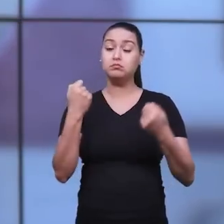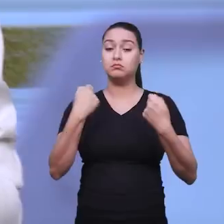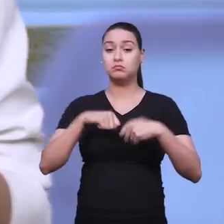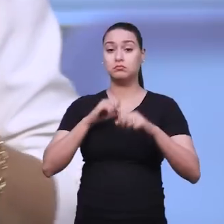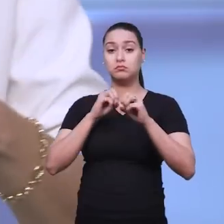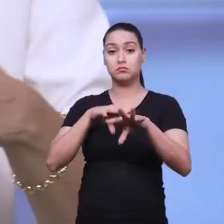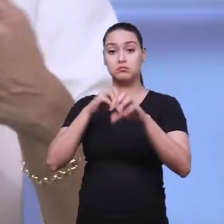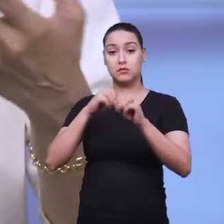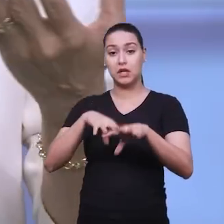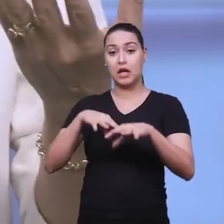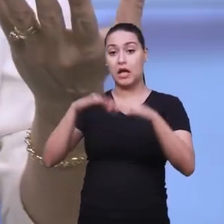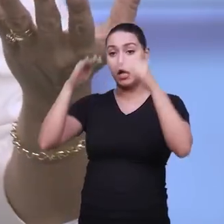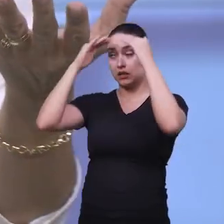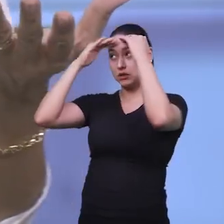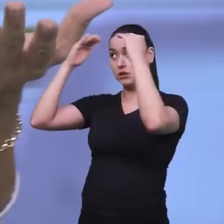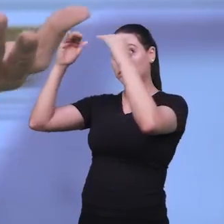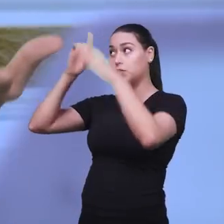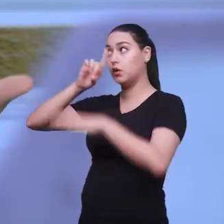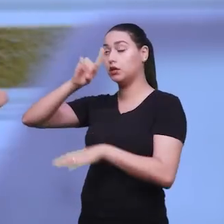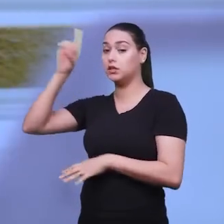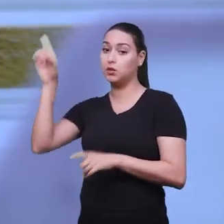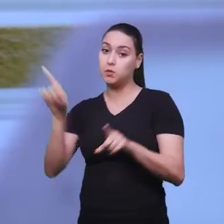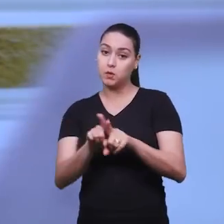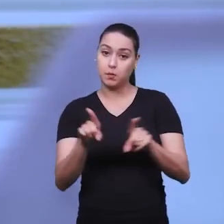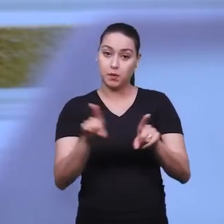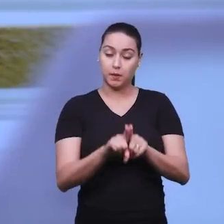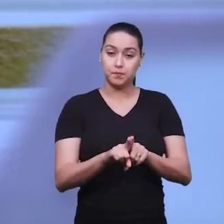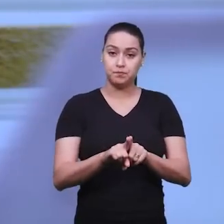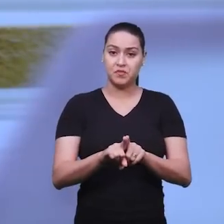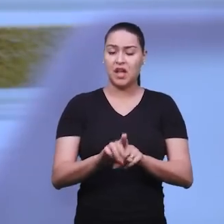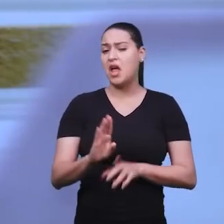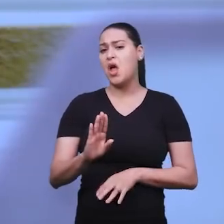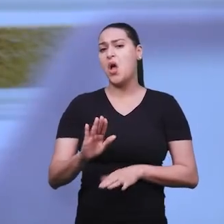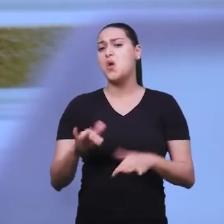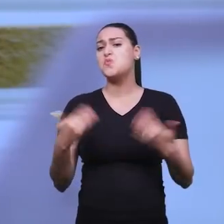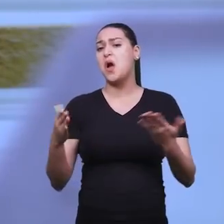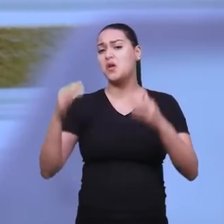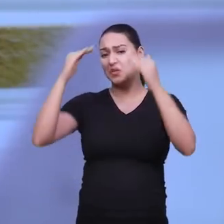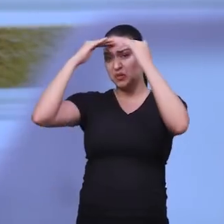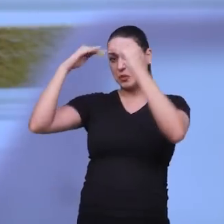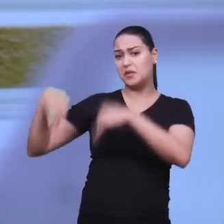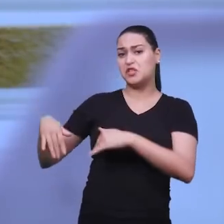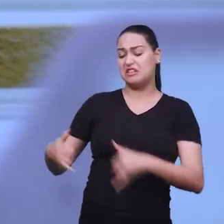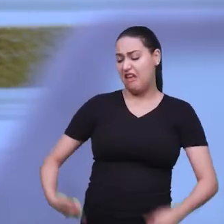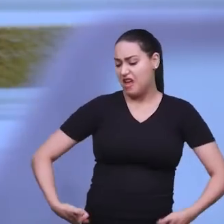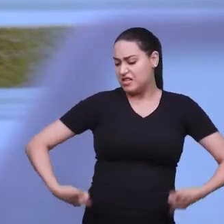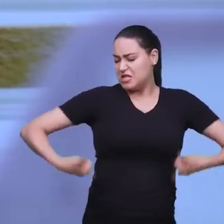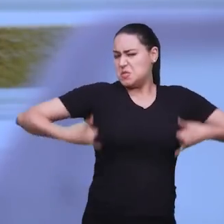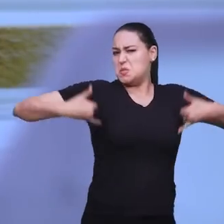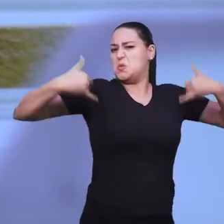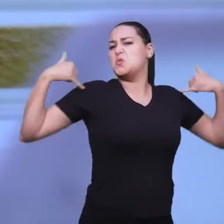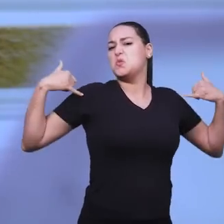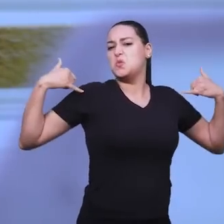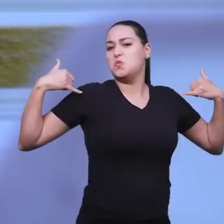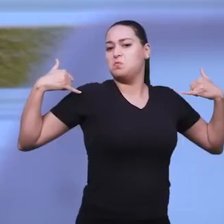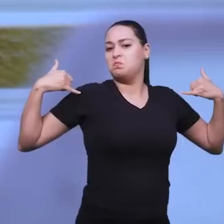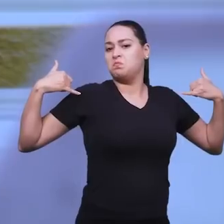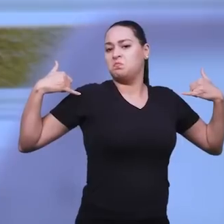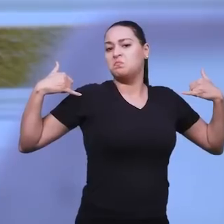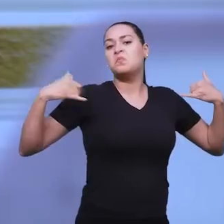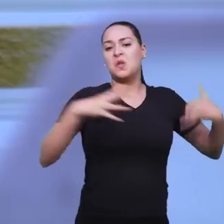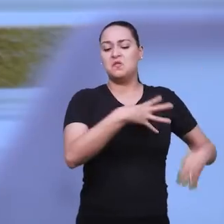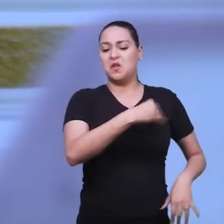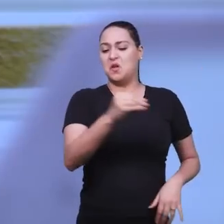Senhor. Irmãos, qual o impacto da desobediência? Filhos que são arrogantes ao invés de